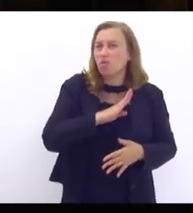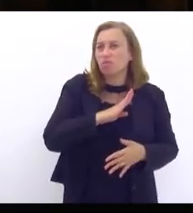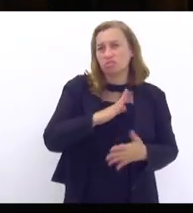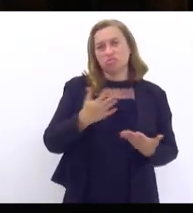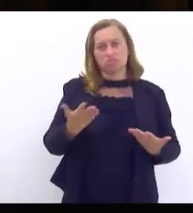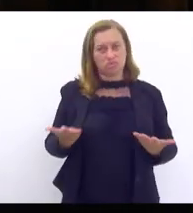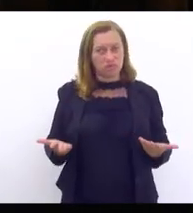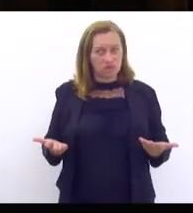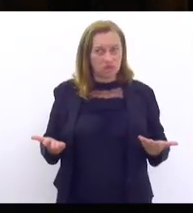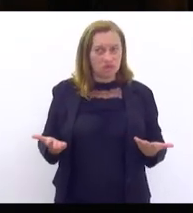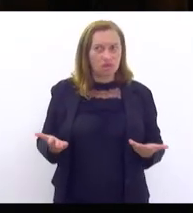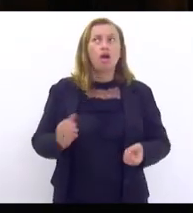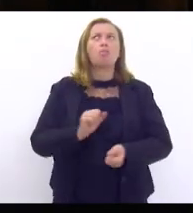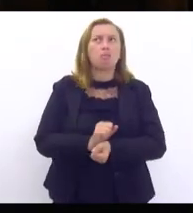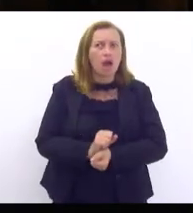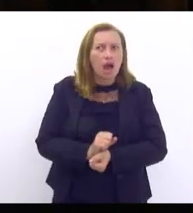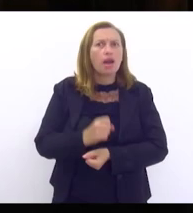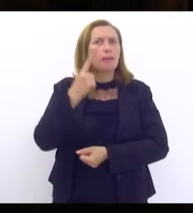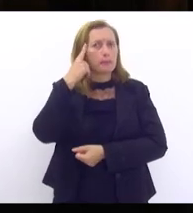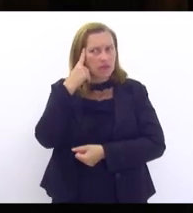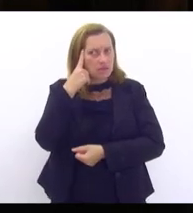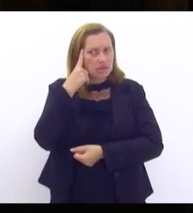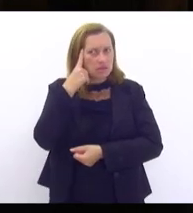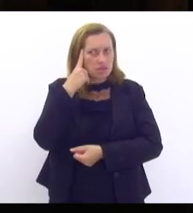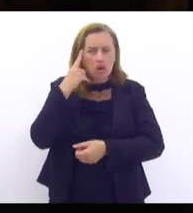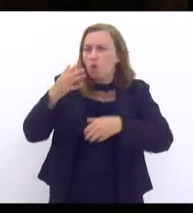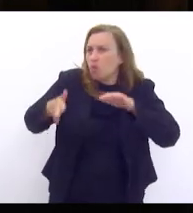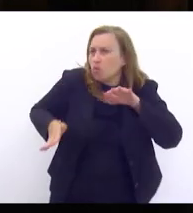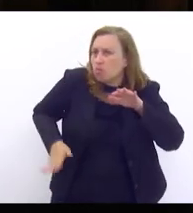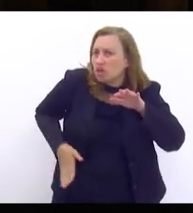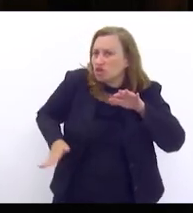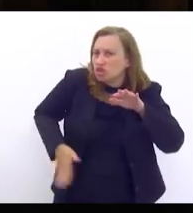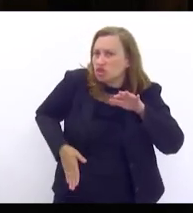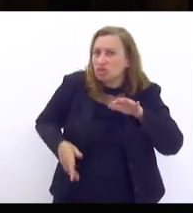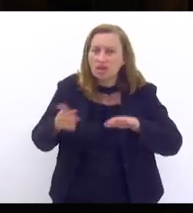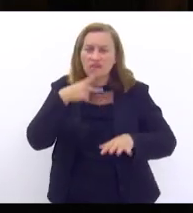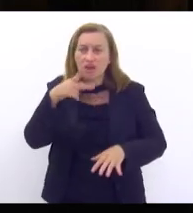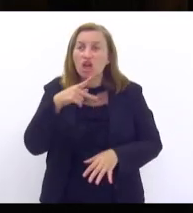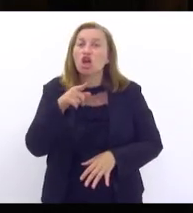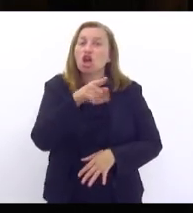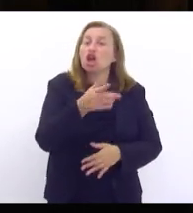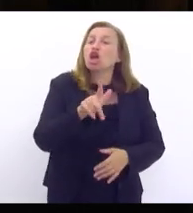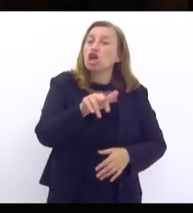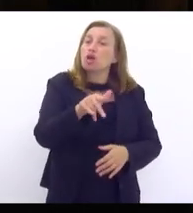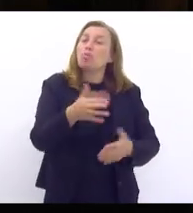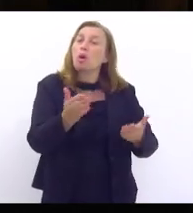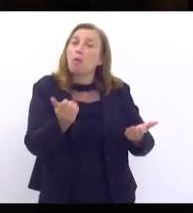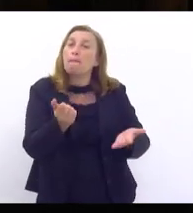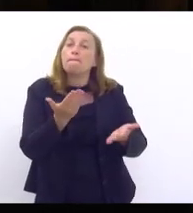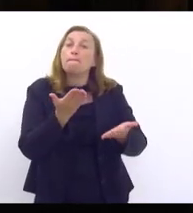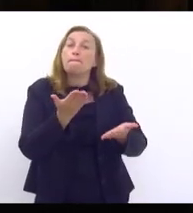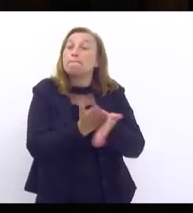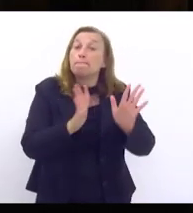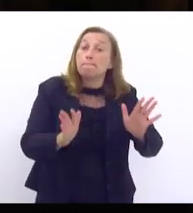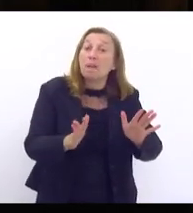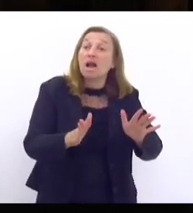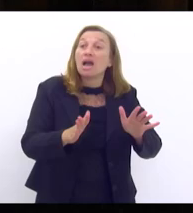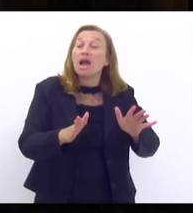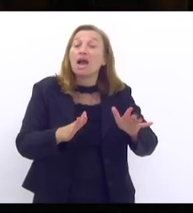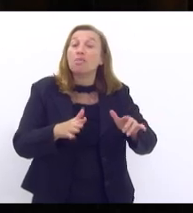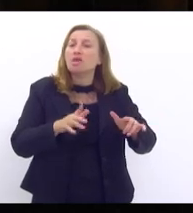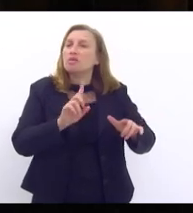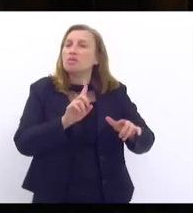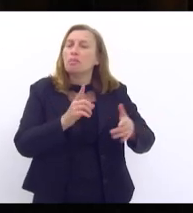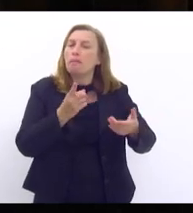Gente, para um minuto da sua vida. O tráfico está falando, irmão, chega devagar, tá maluco?